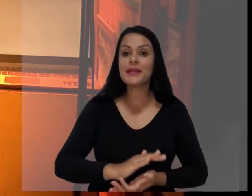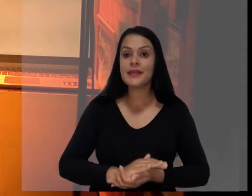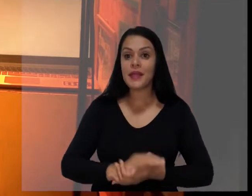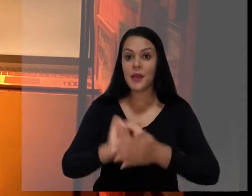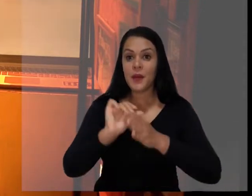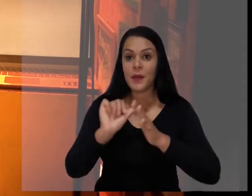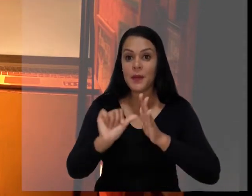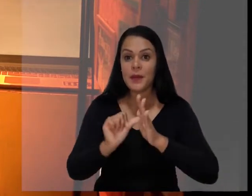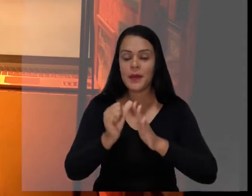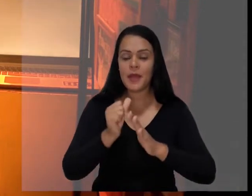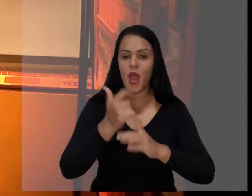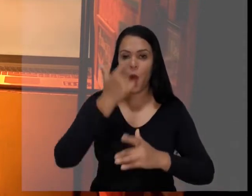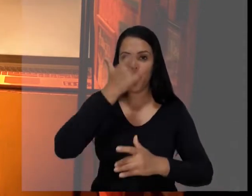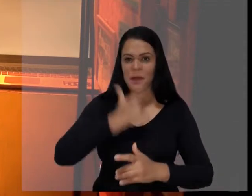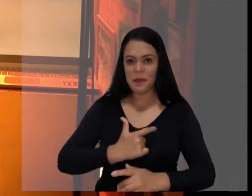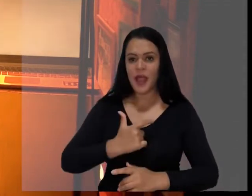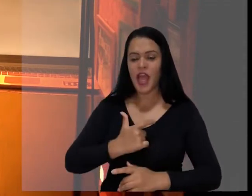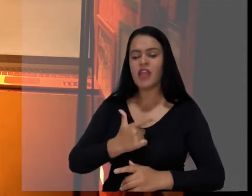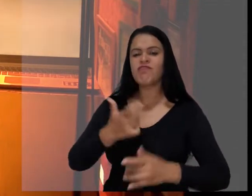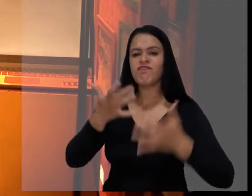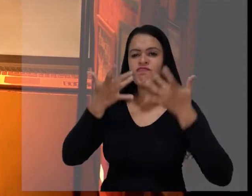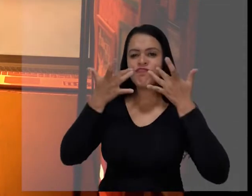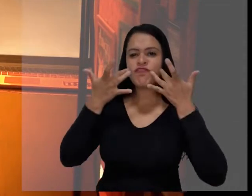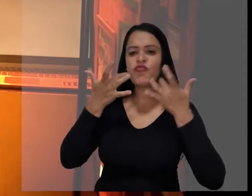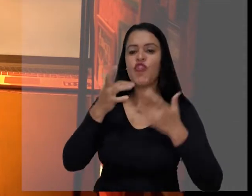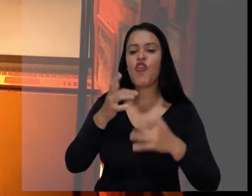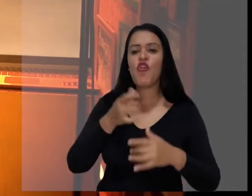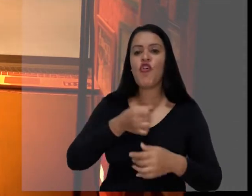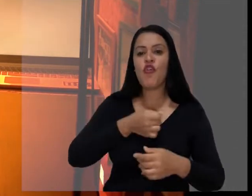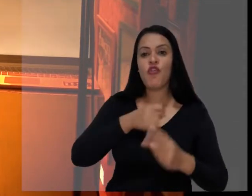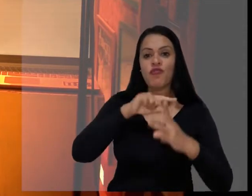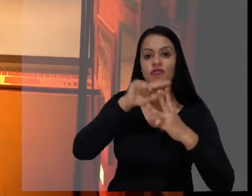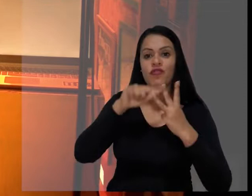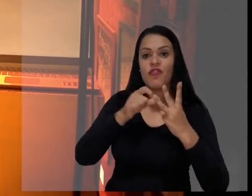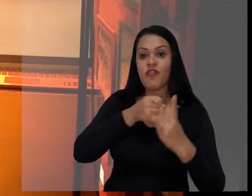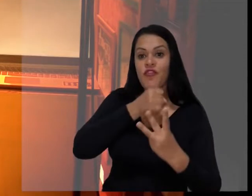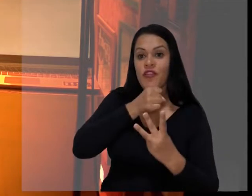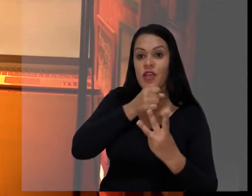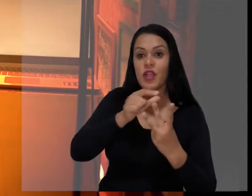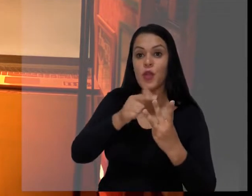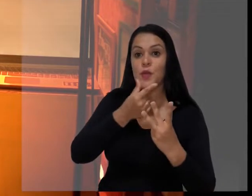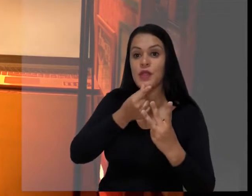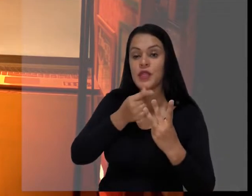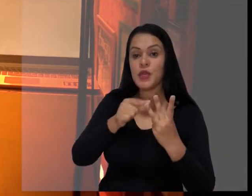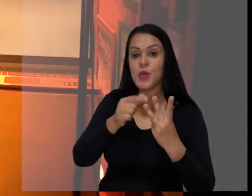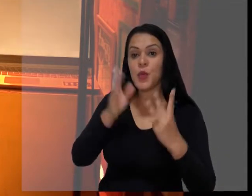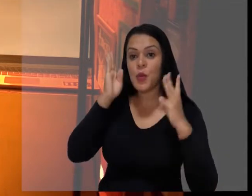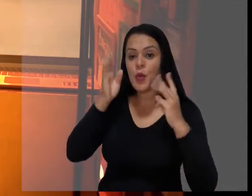O primeiro velho que eu fiz foi do conto popular O Velho, o Menino e o Burro. Eu fazia o velho.